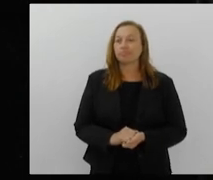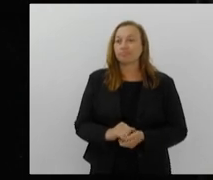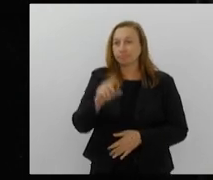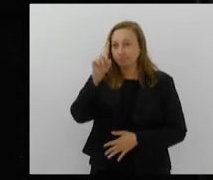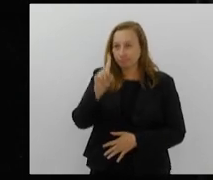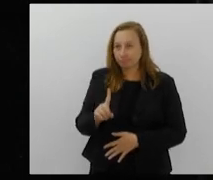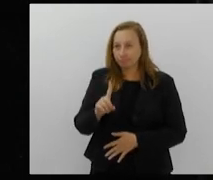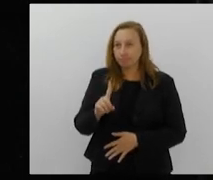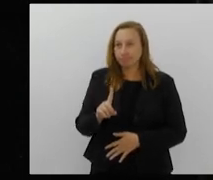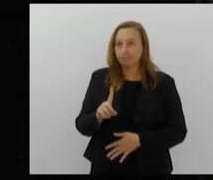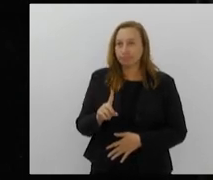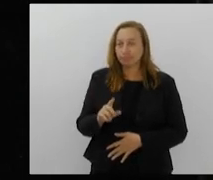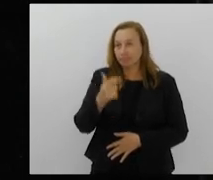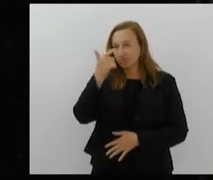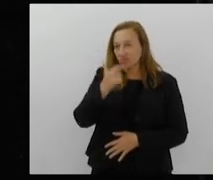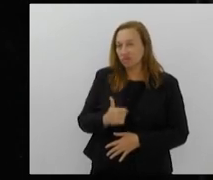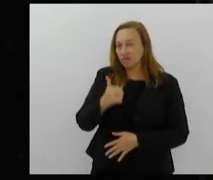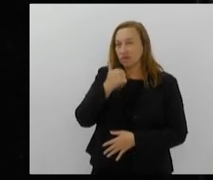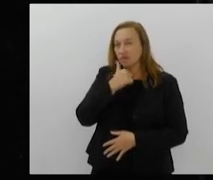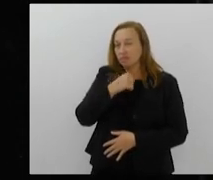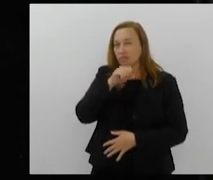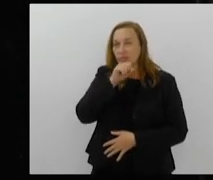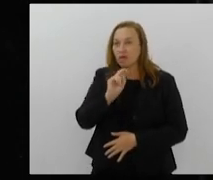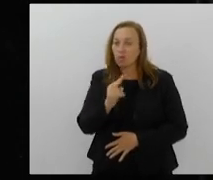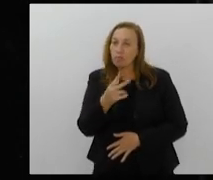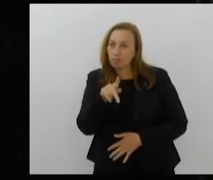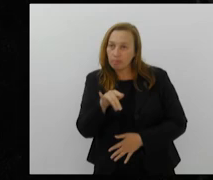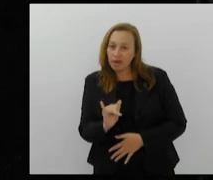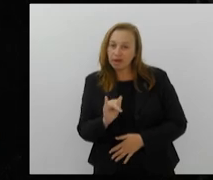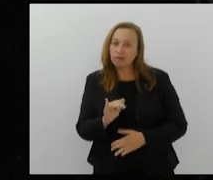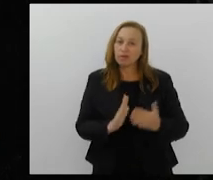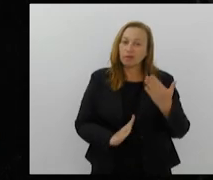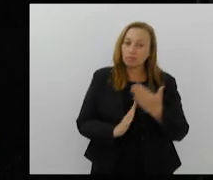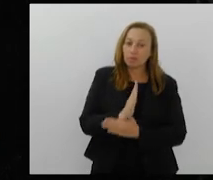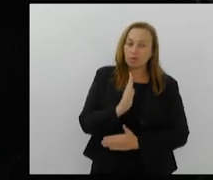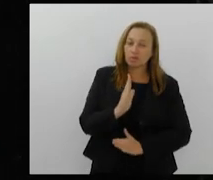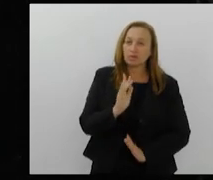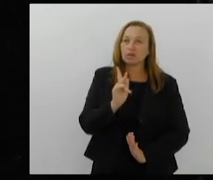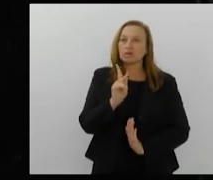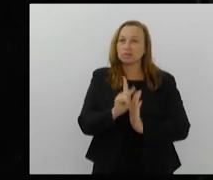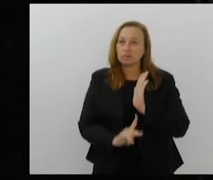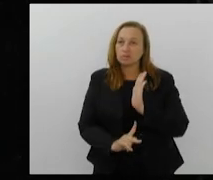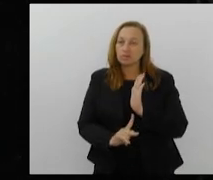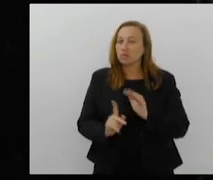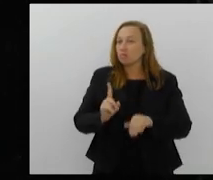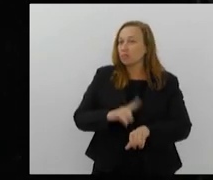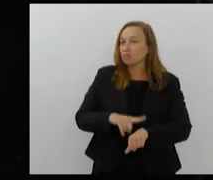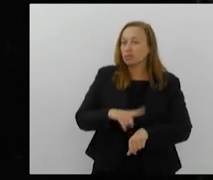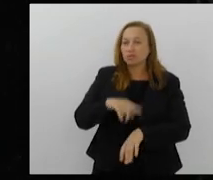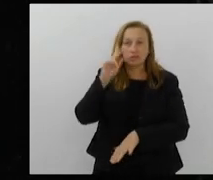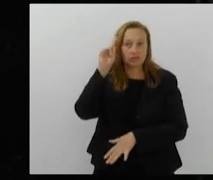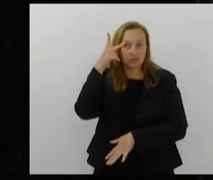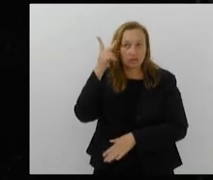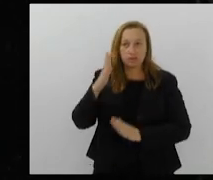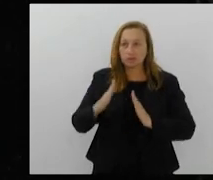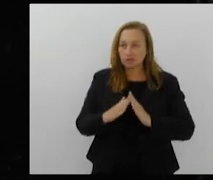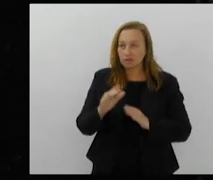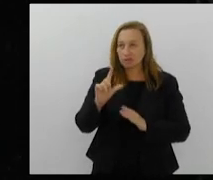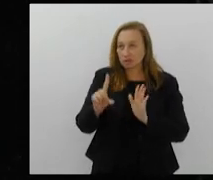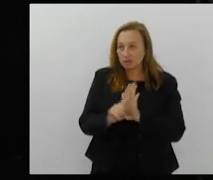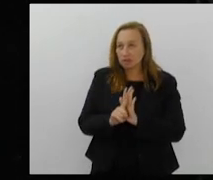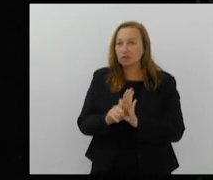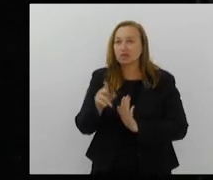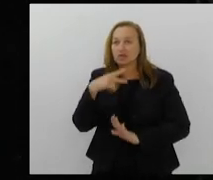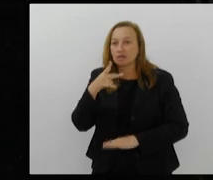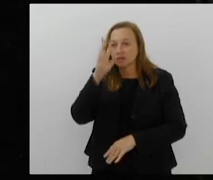de maternar. Então, a gente aprova esse projeto como um momento histórico nessa Casa de Leis. E dizer